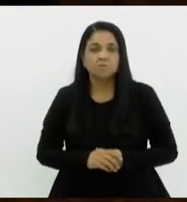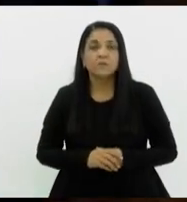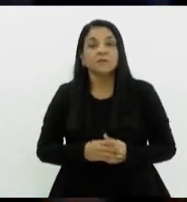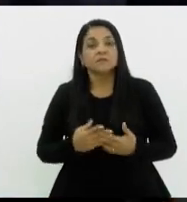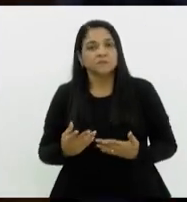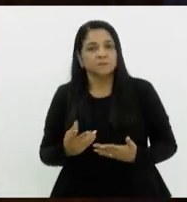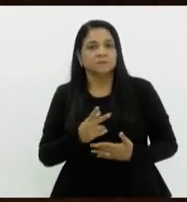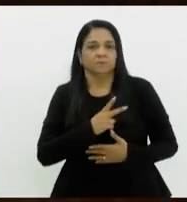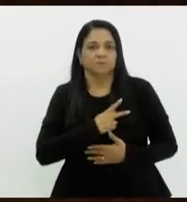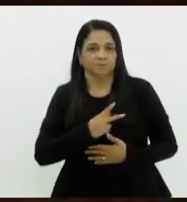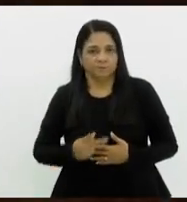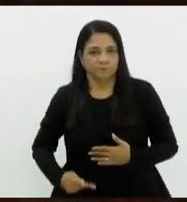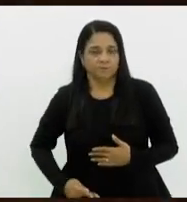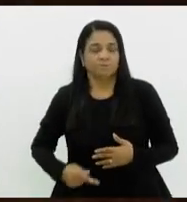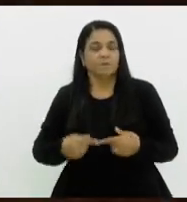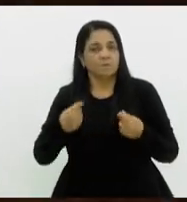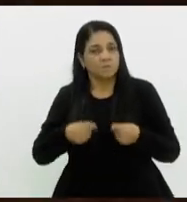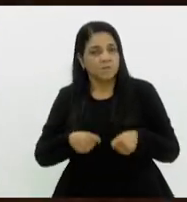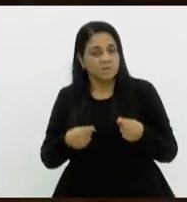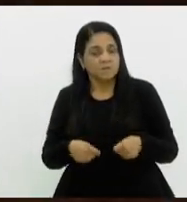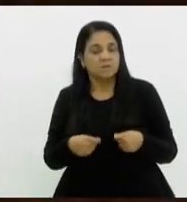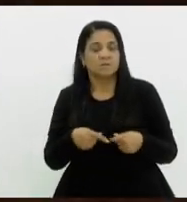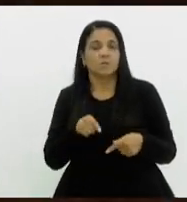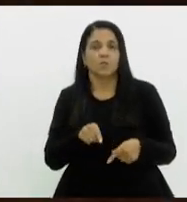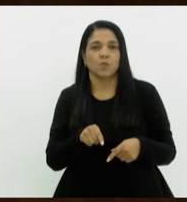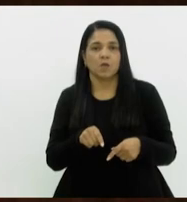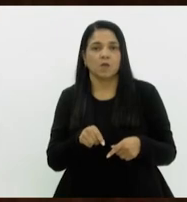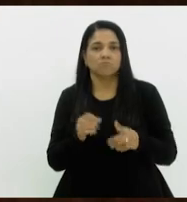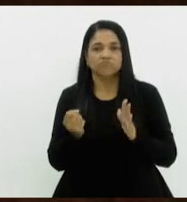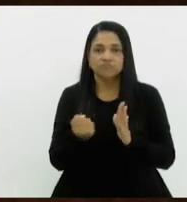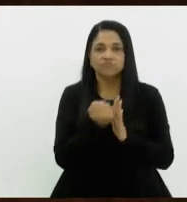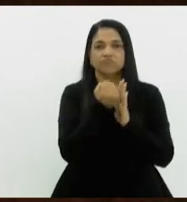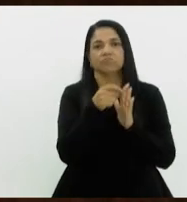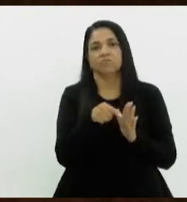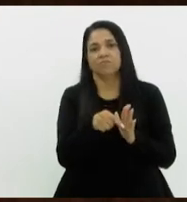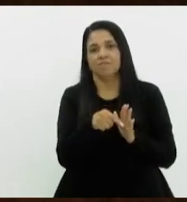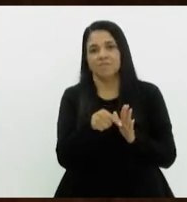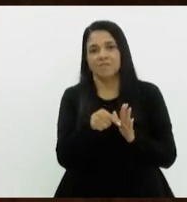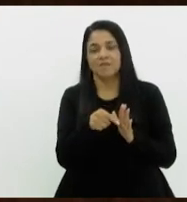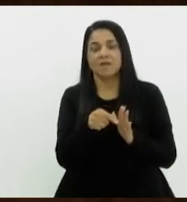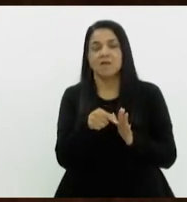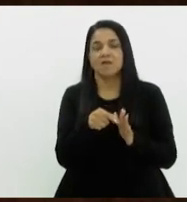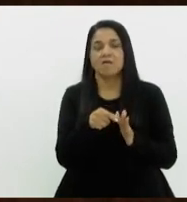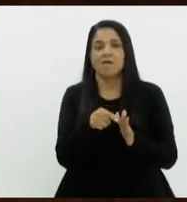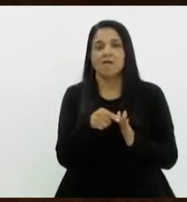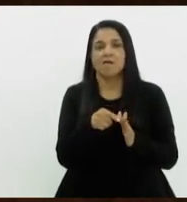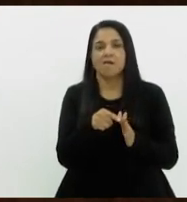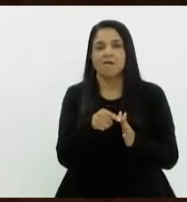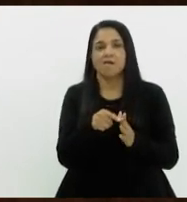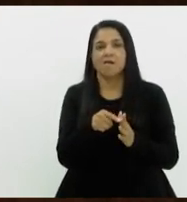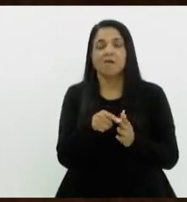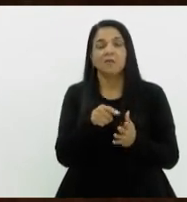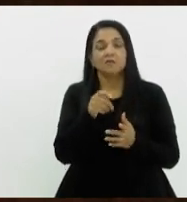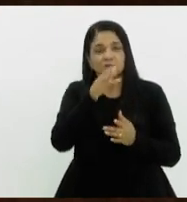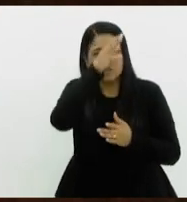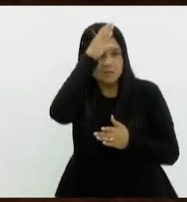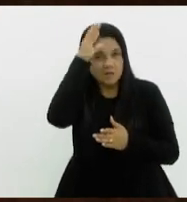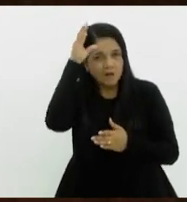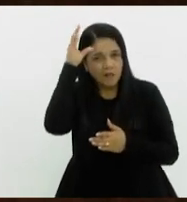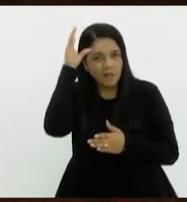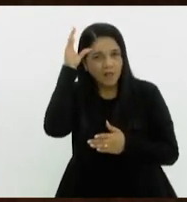Ju, merece o destaque aqui o fato de que muitas vezes os